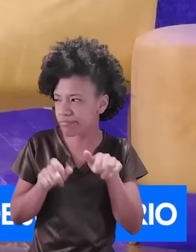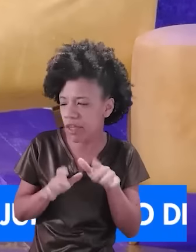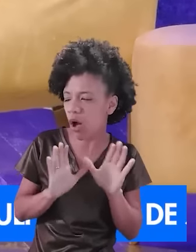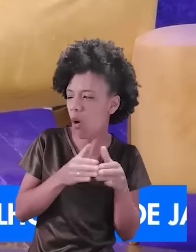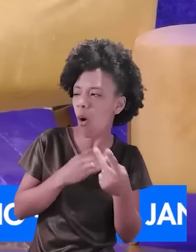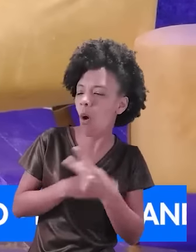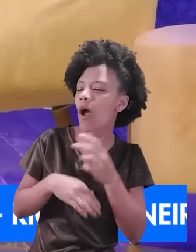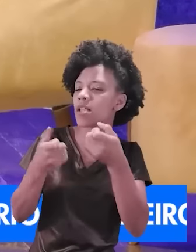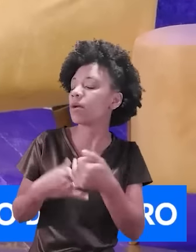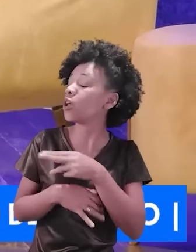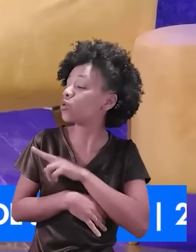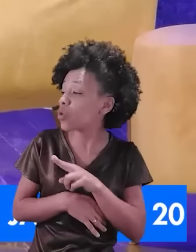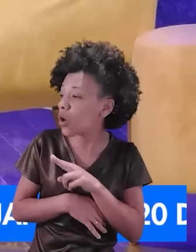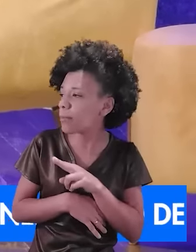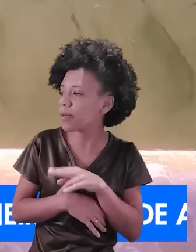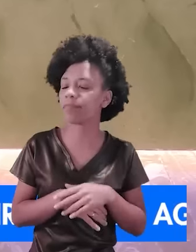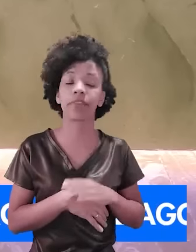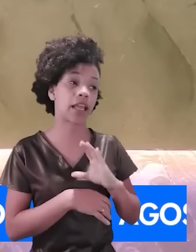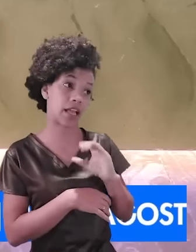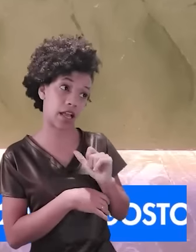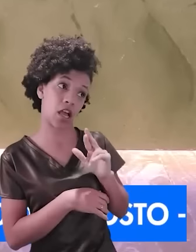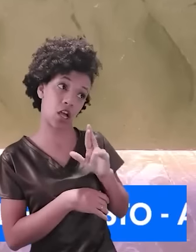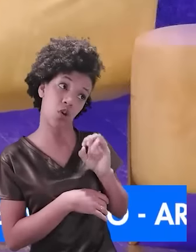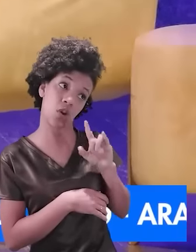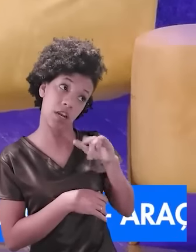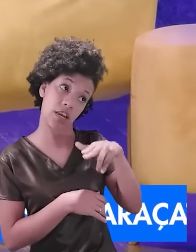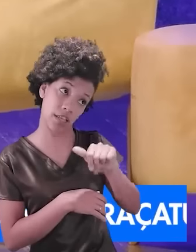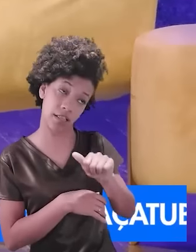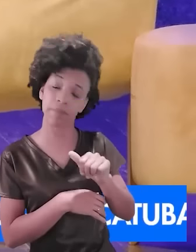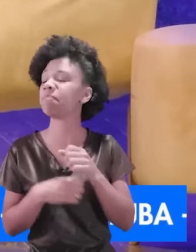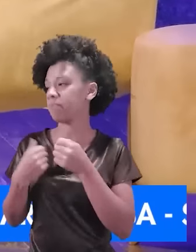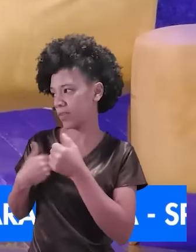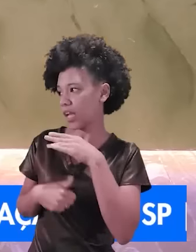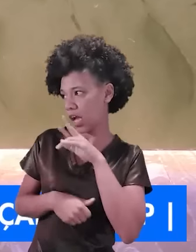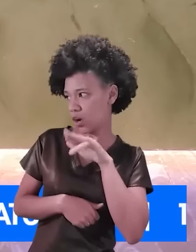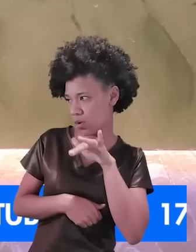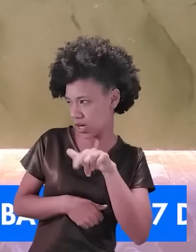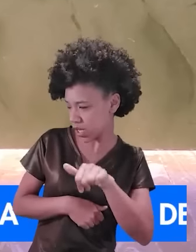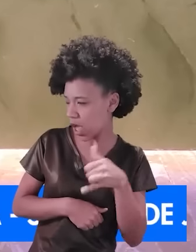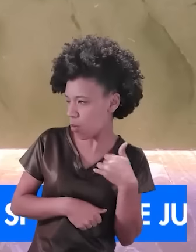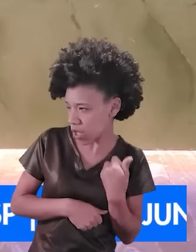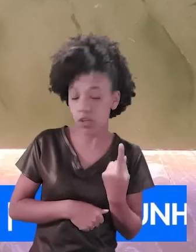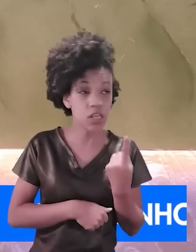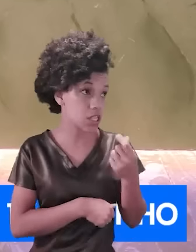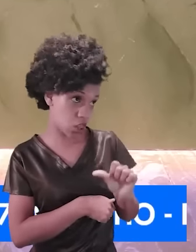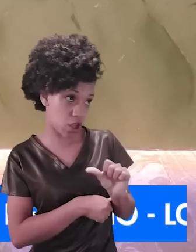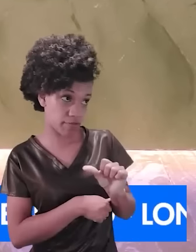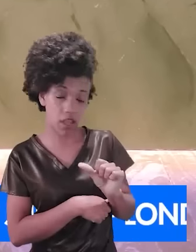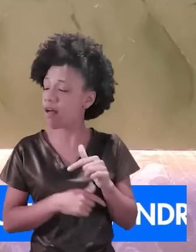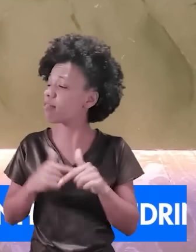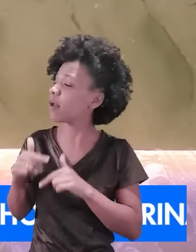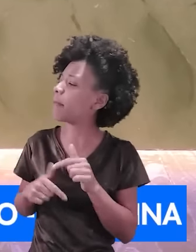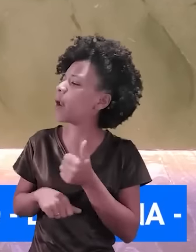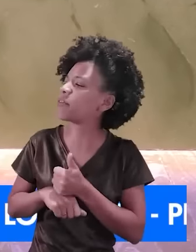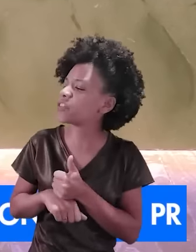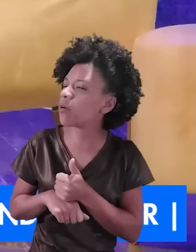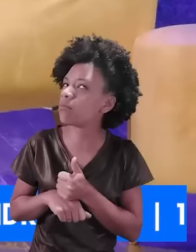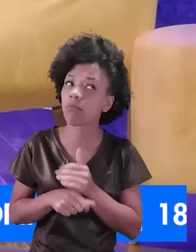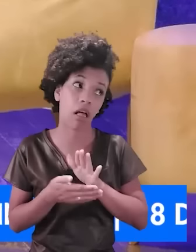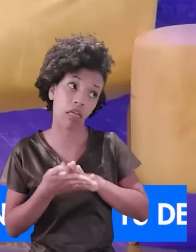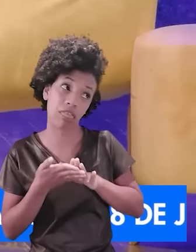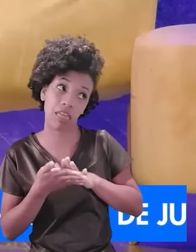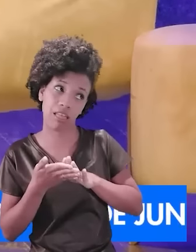galera Me explica Qual seu nome de novo vamos lá Carolina Carolina cara você tem quantos anos você trabalha como